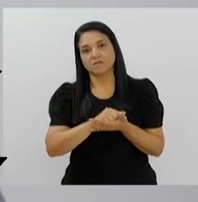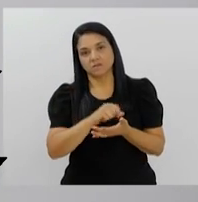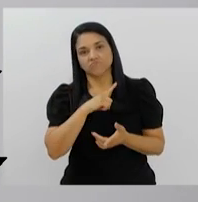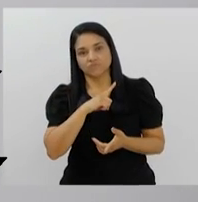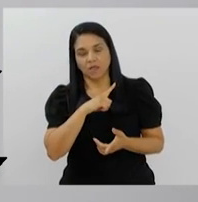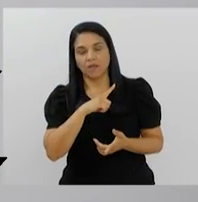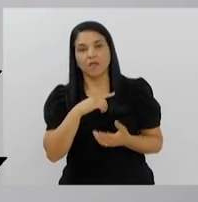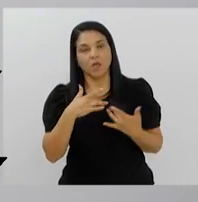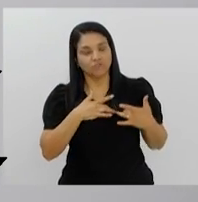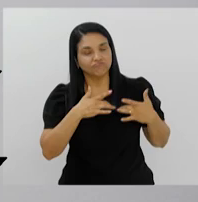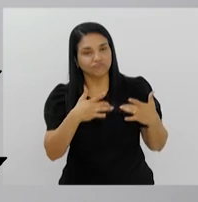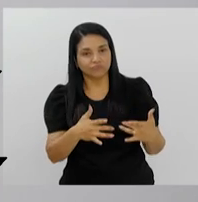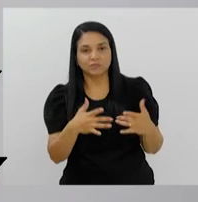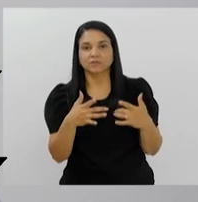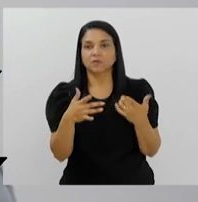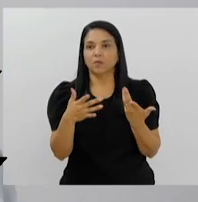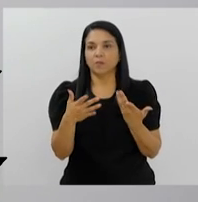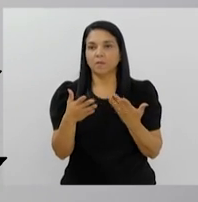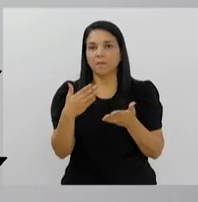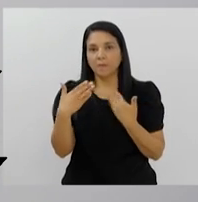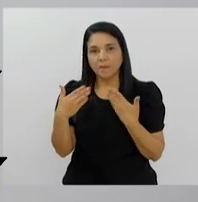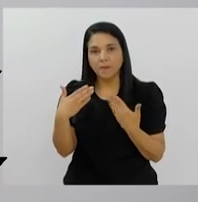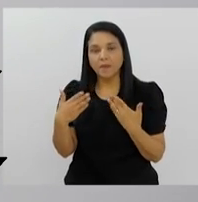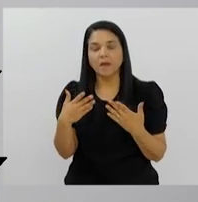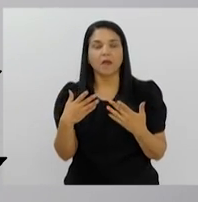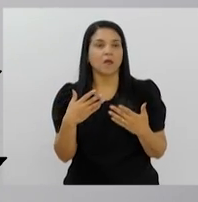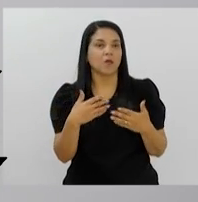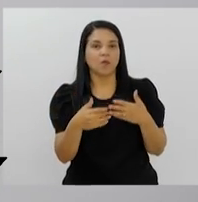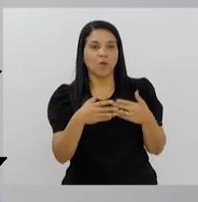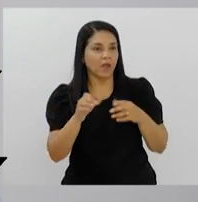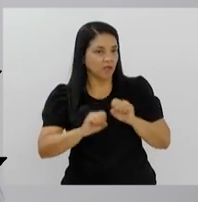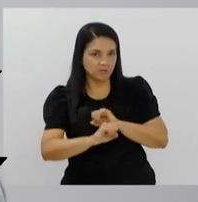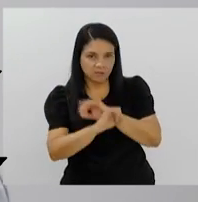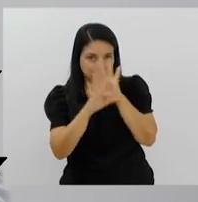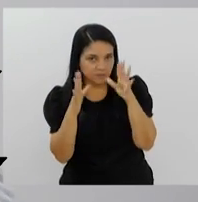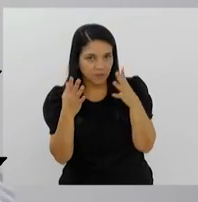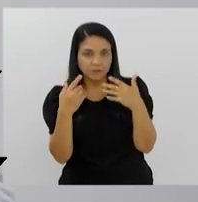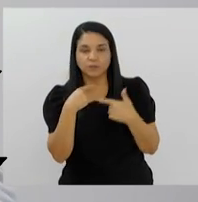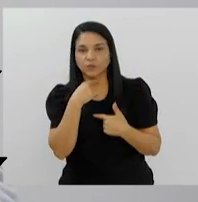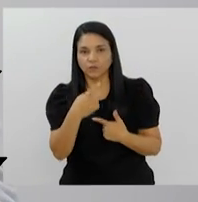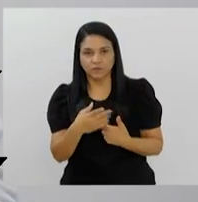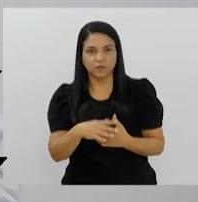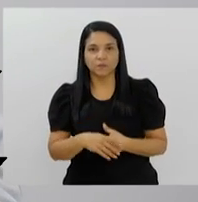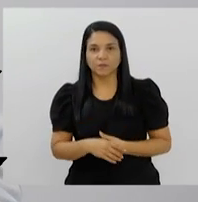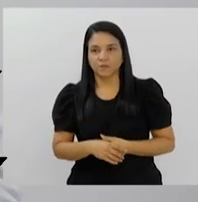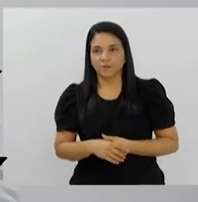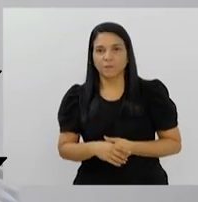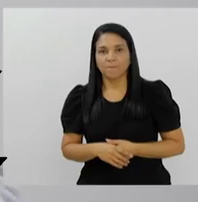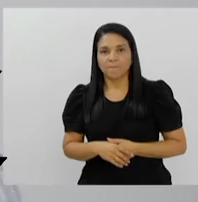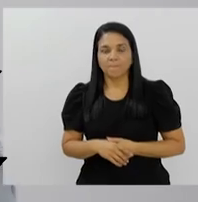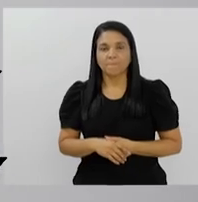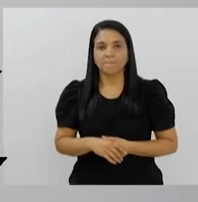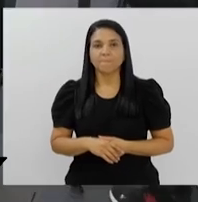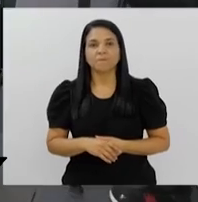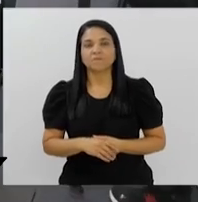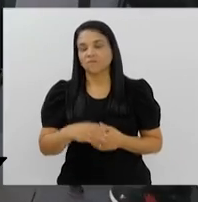me coloco à disposição aí dos Senhores para qualquer esclarecer qualquer dúvida